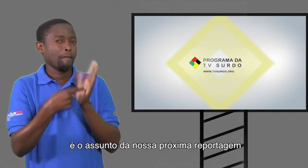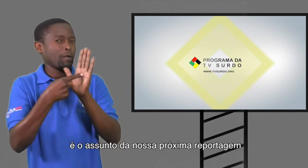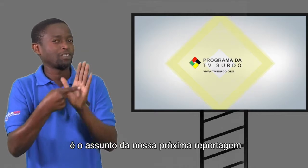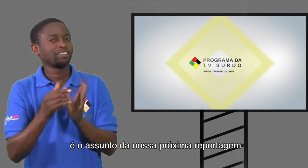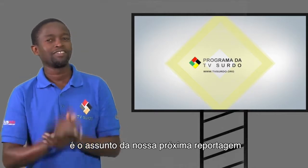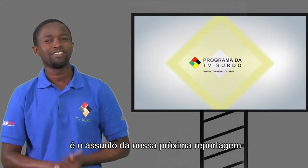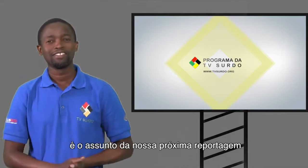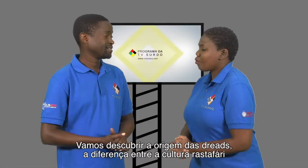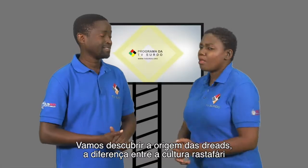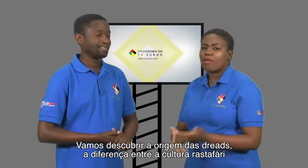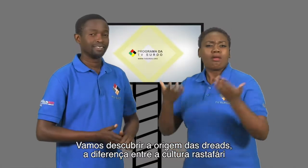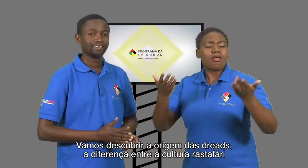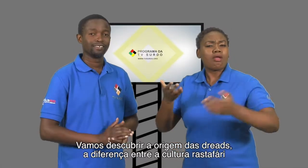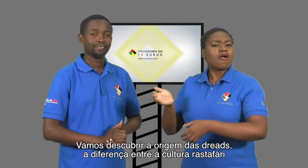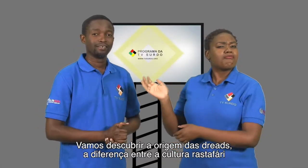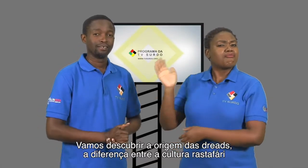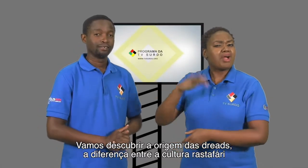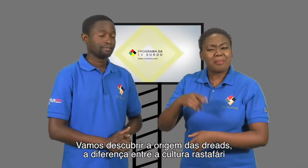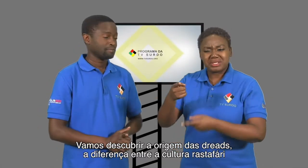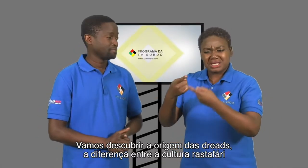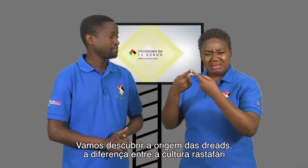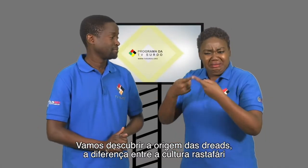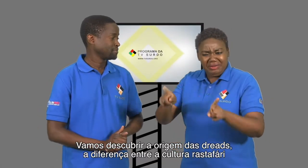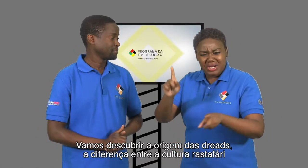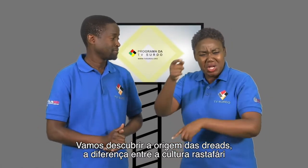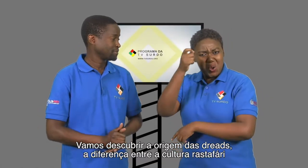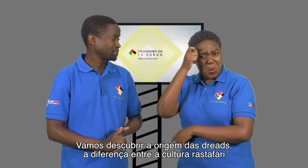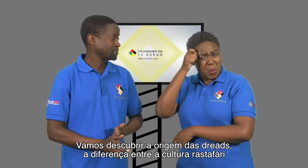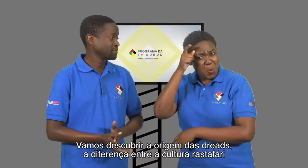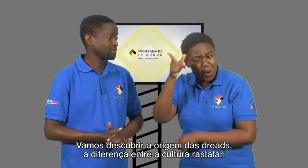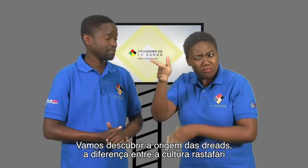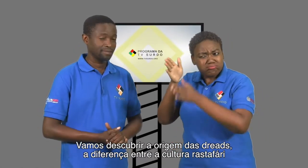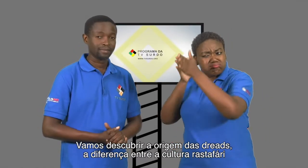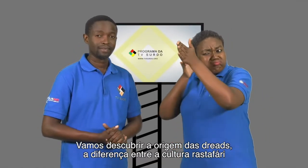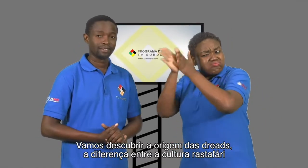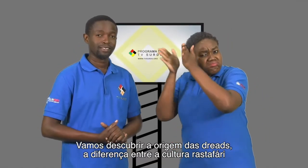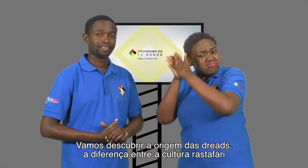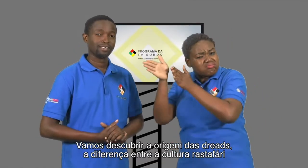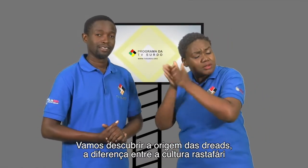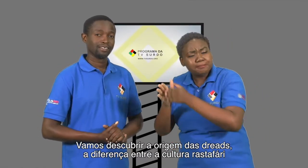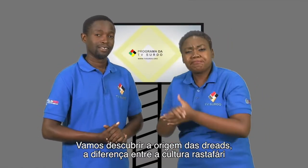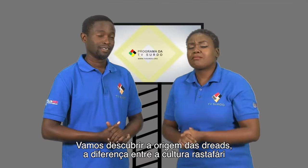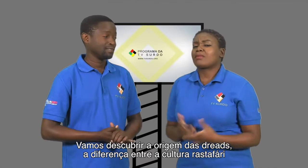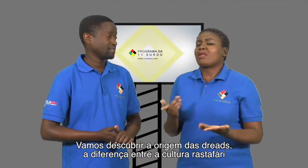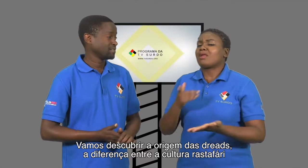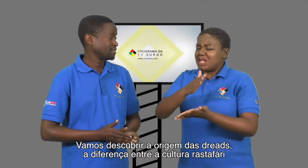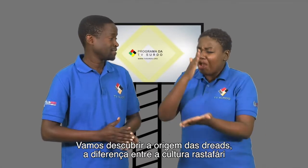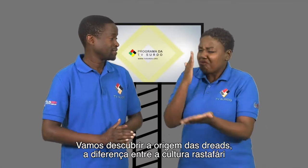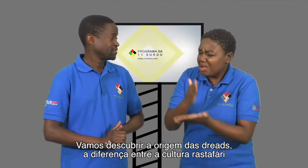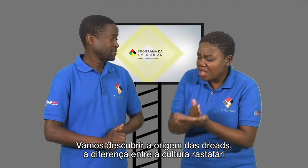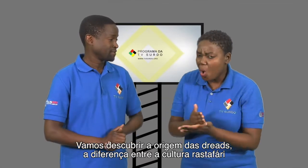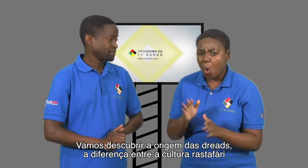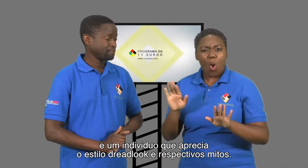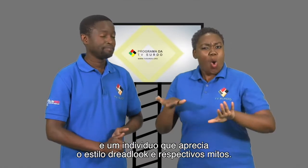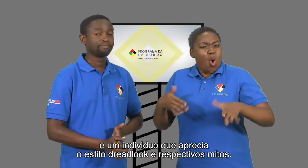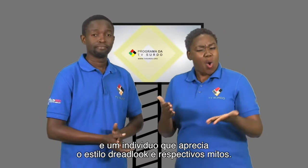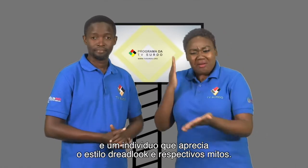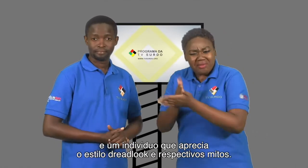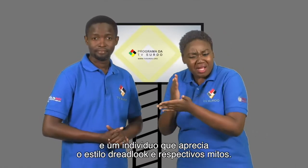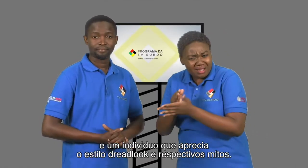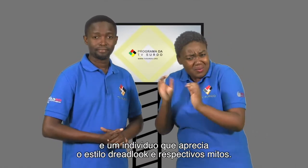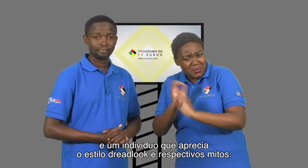assunto da nossa próxima reportagem. Vamos descobrir a origem das dreads. A diferença entre a cultura rastafari e um